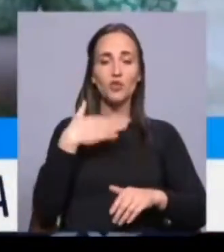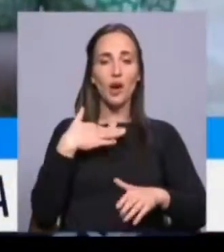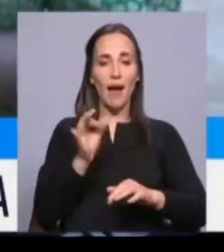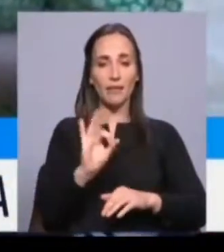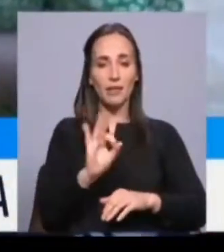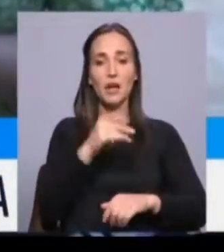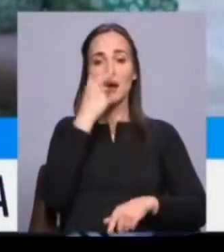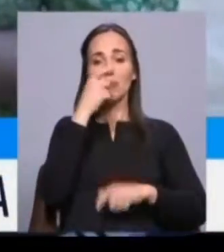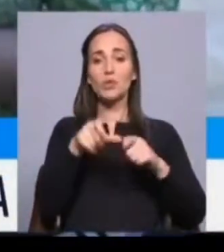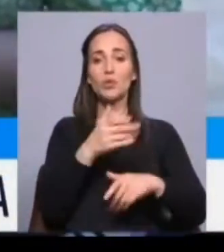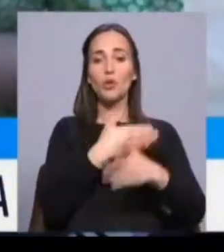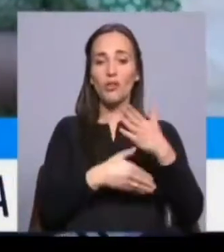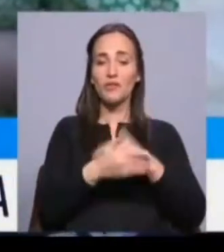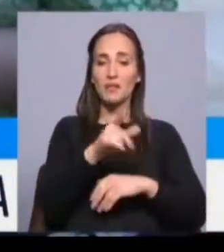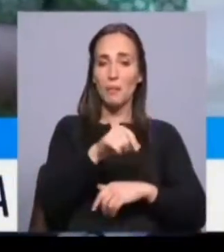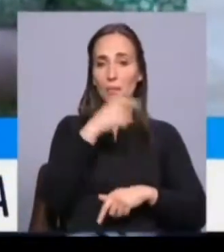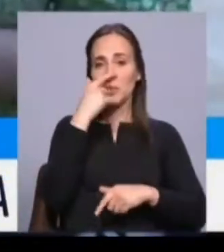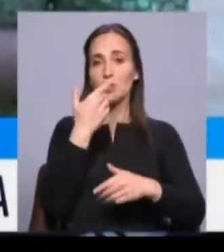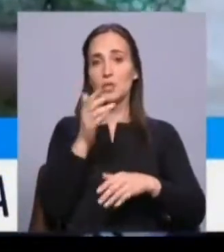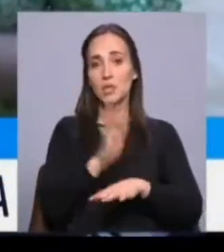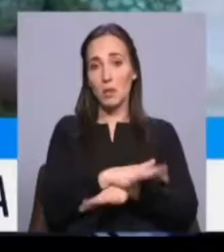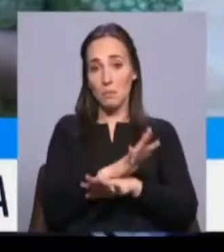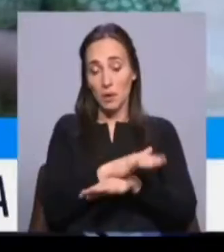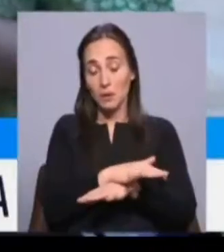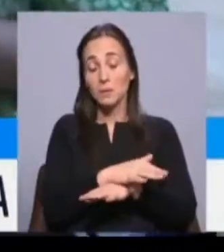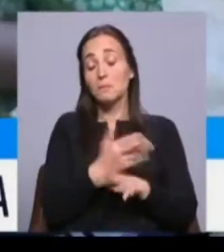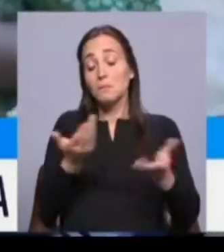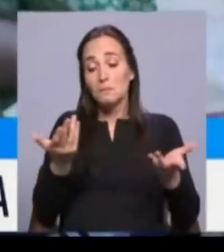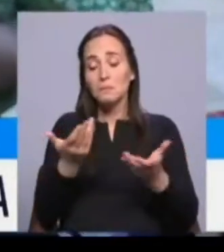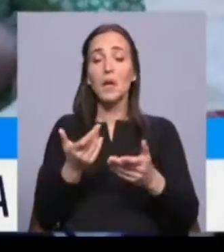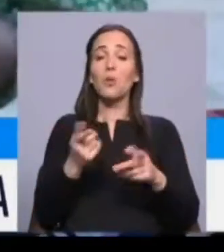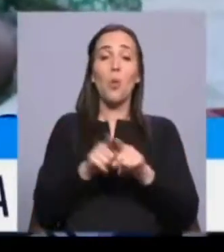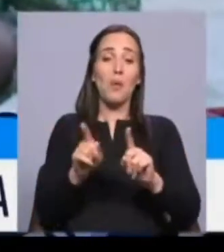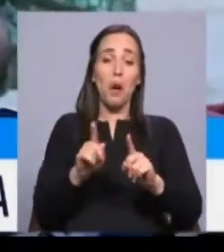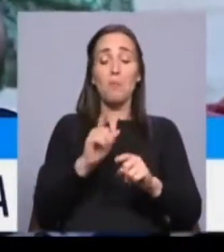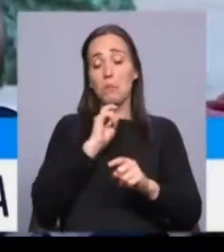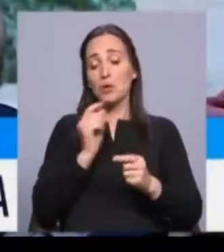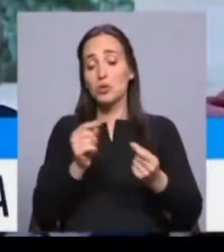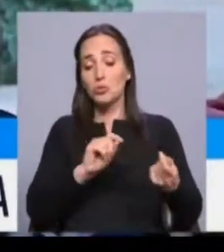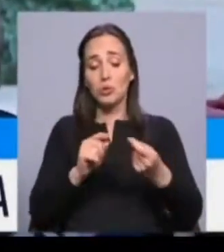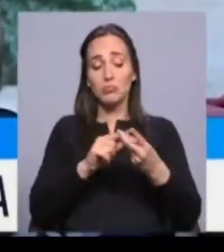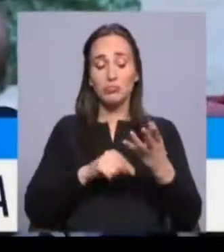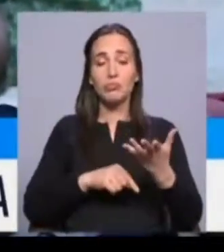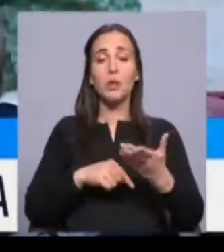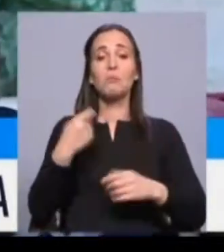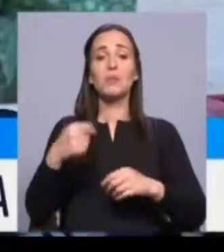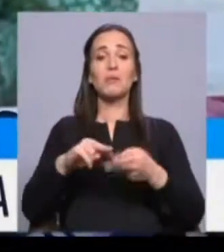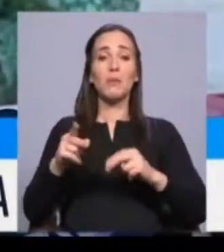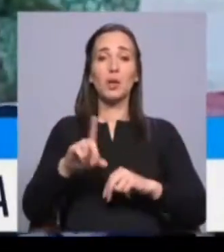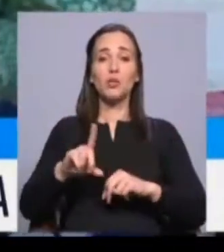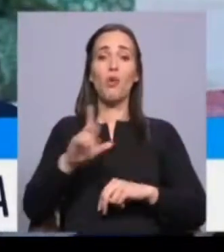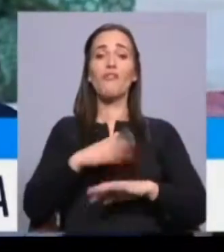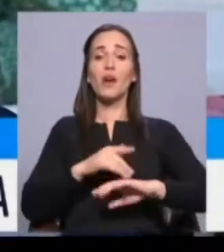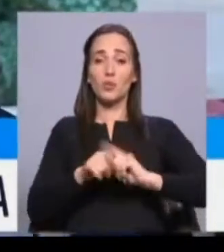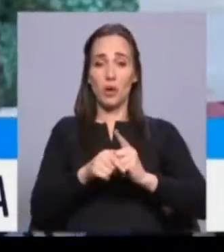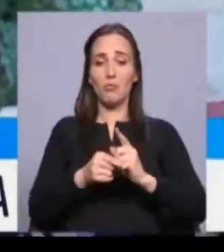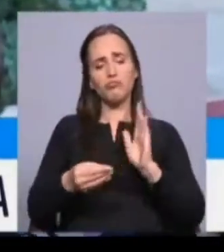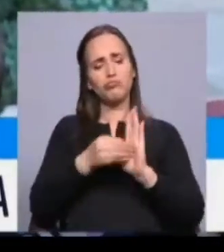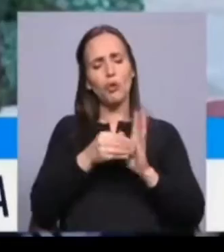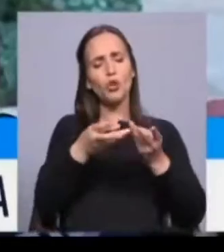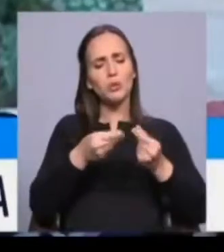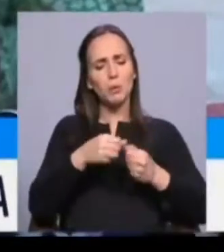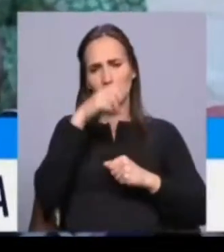e para as pessoas em situação de desemprego, mas enfim, podia-se discutir tudo isto. O que Carlos Moedas faz é não colocar nada no orçamento da